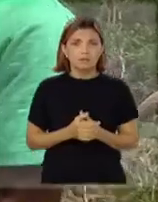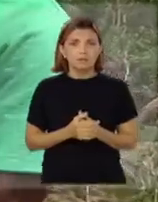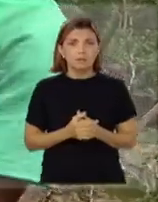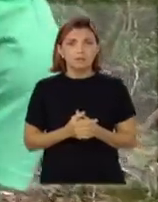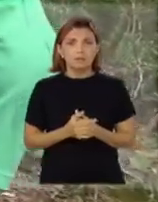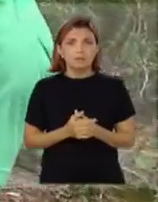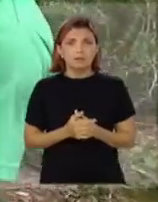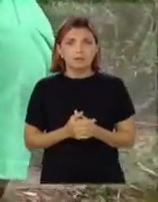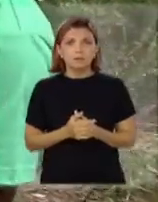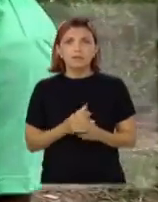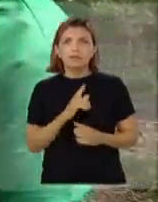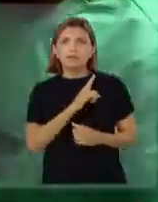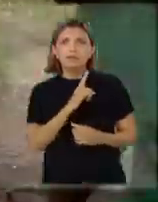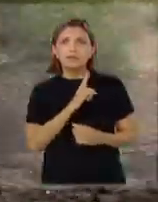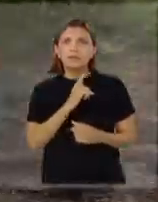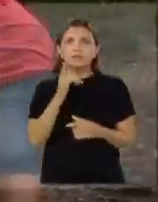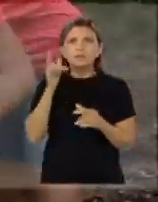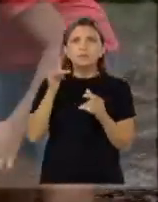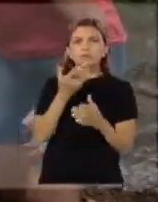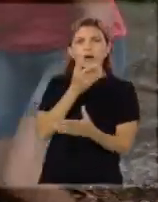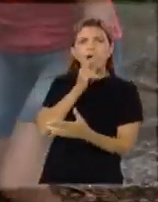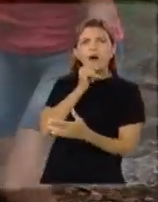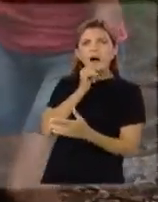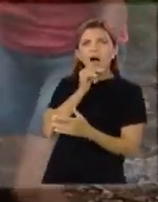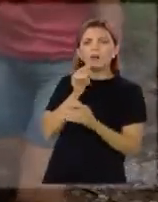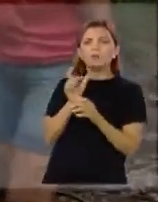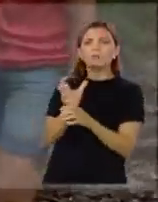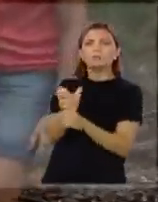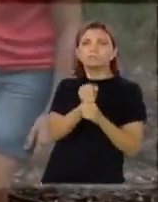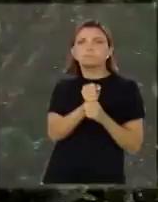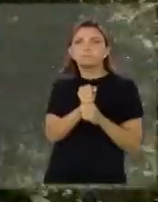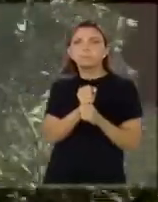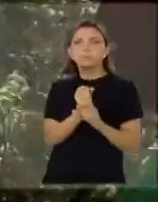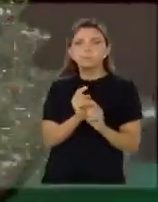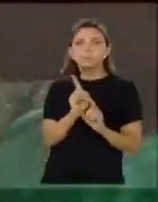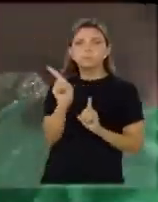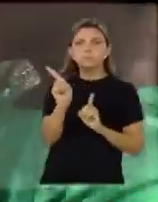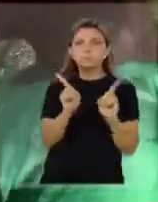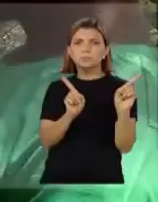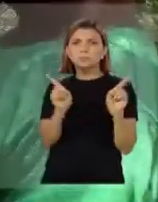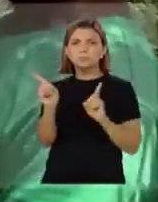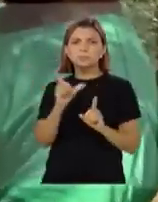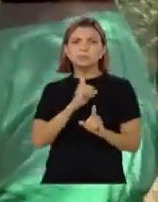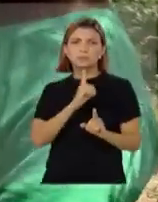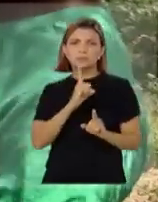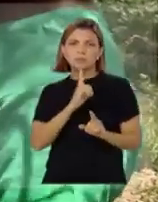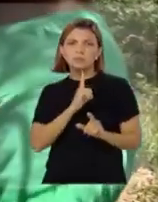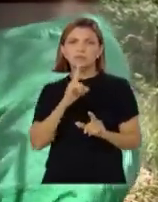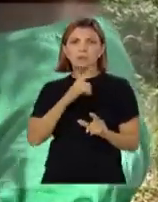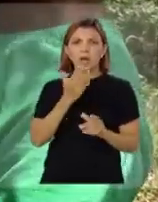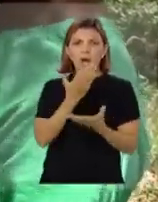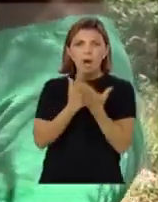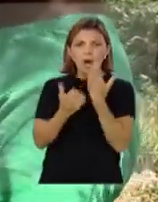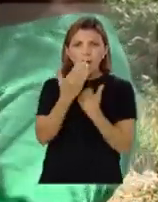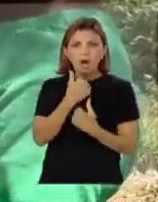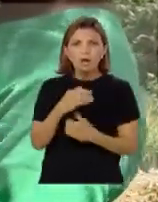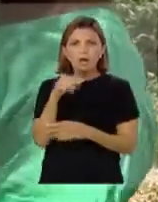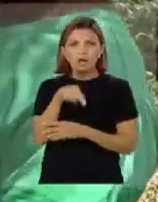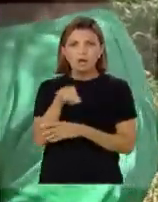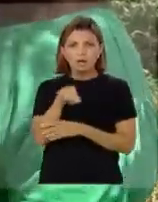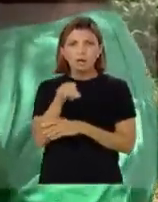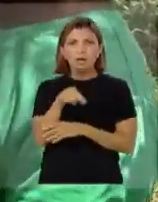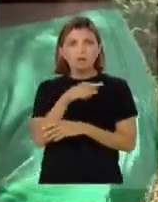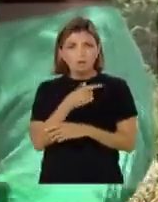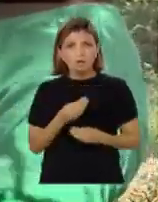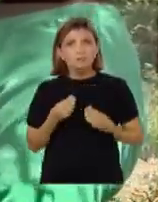para ele não suar demais. Olha, é o jeito que a planta arrumou de não perder água, né? Na época da seca, o mandacaru serve de ração